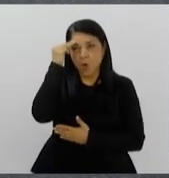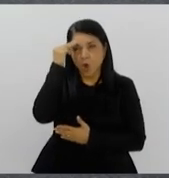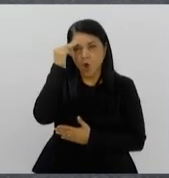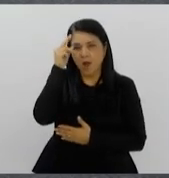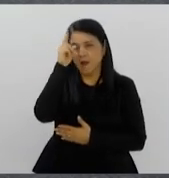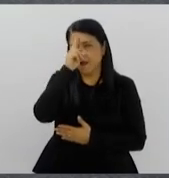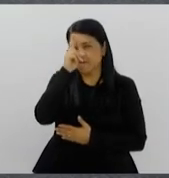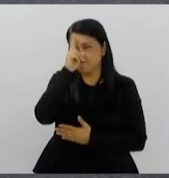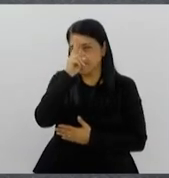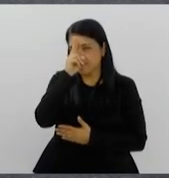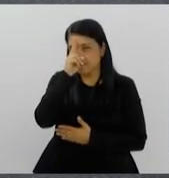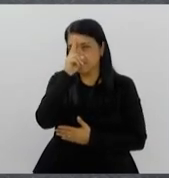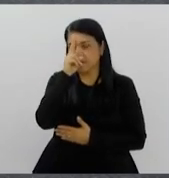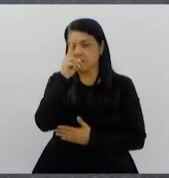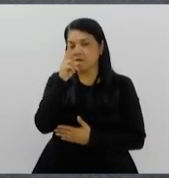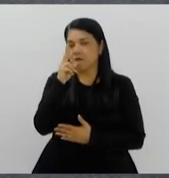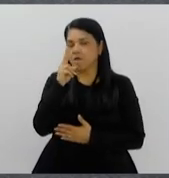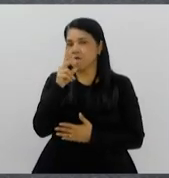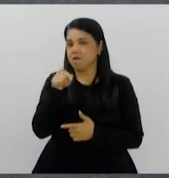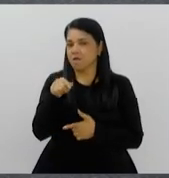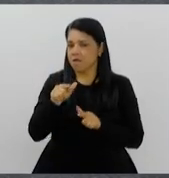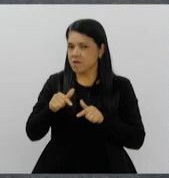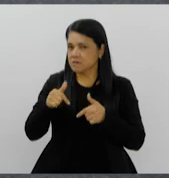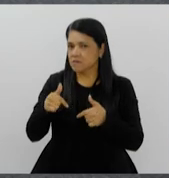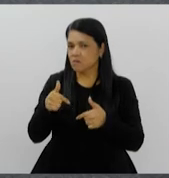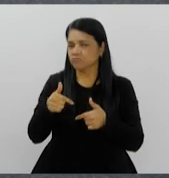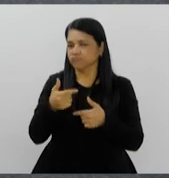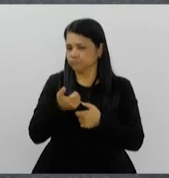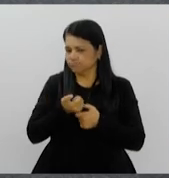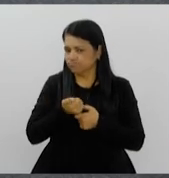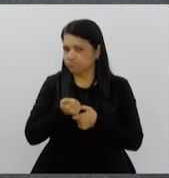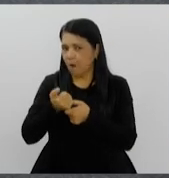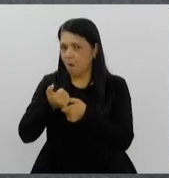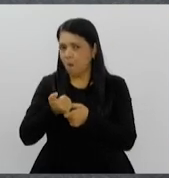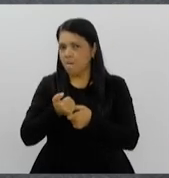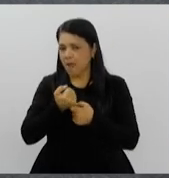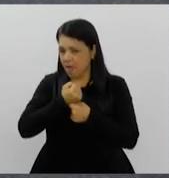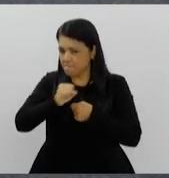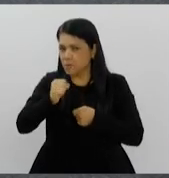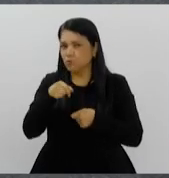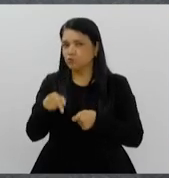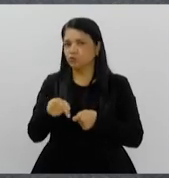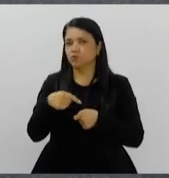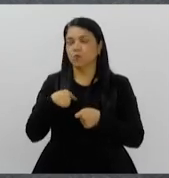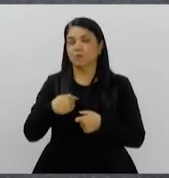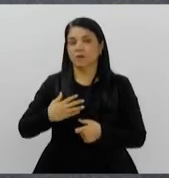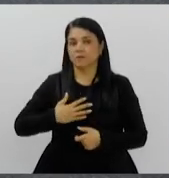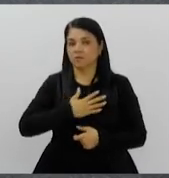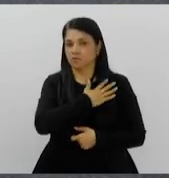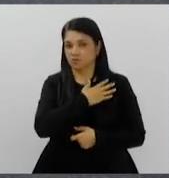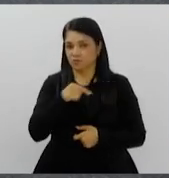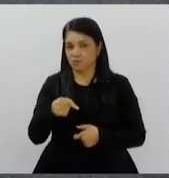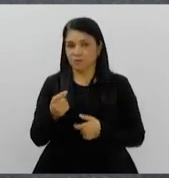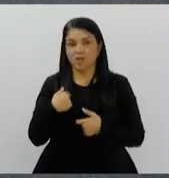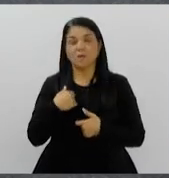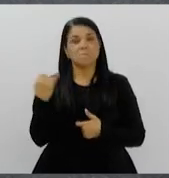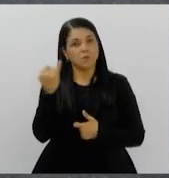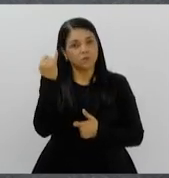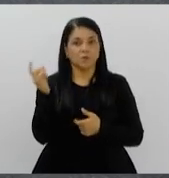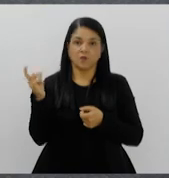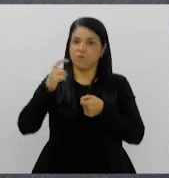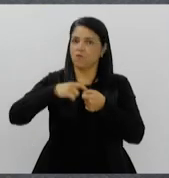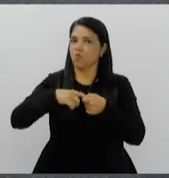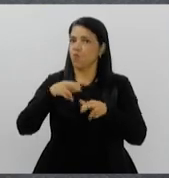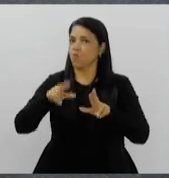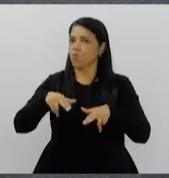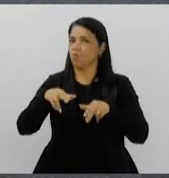que nós devemos repudiar, que foi a ditadura militar, é muito importante para que isso não retorne a acontecer